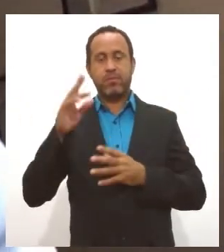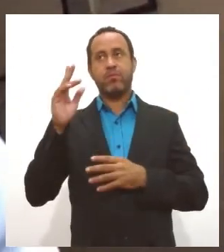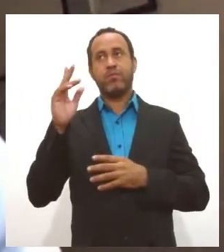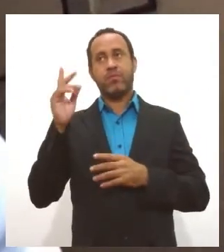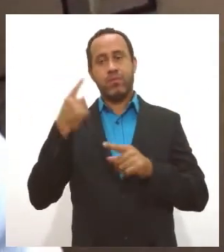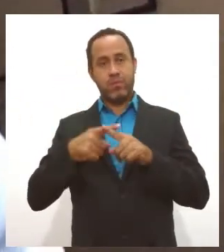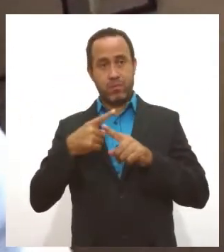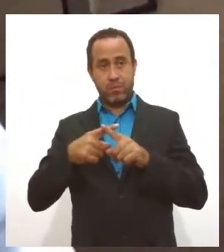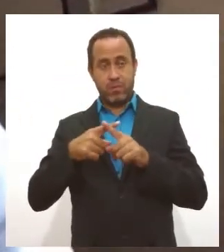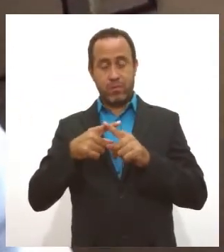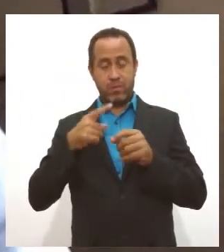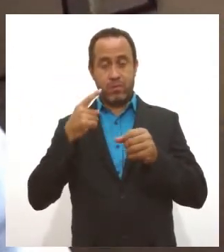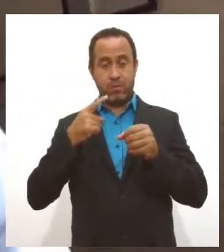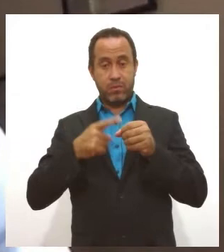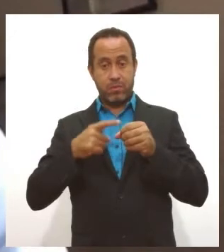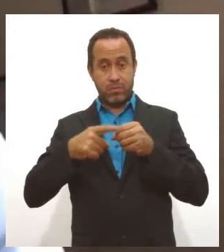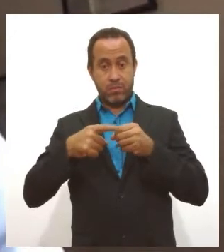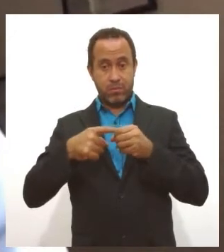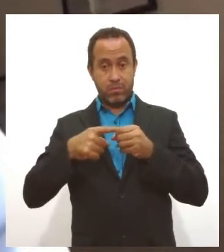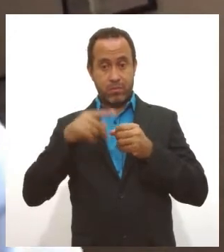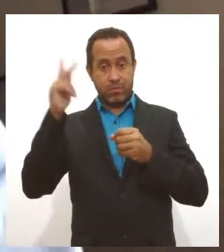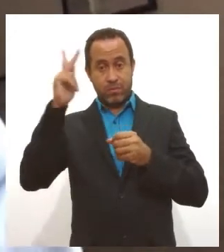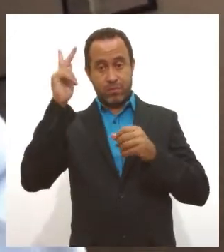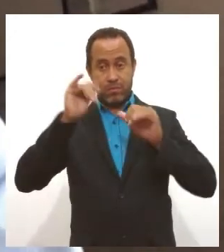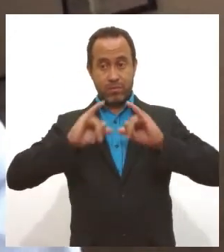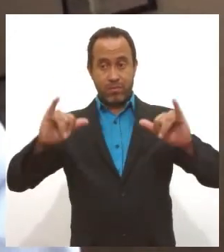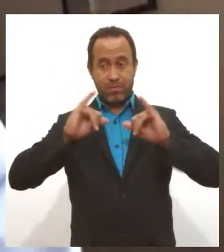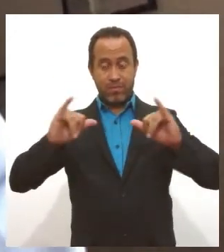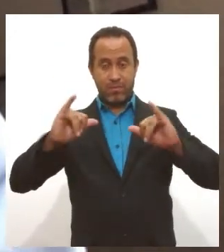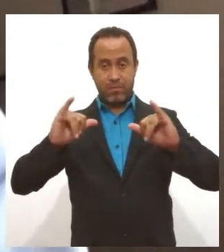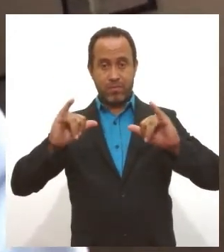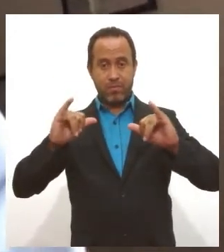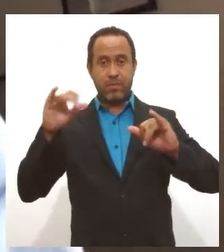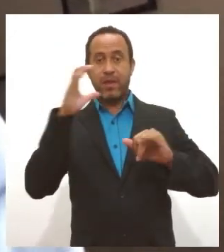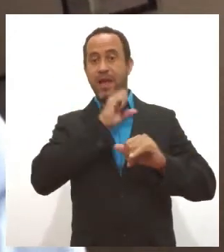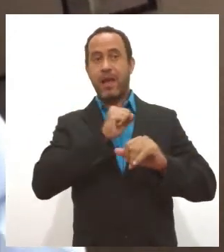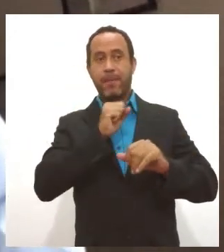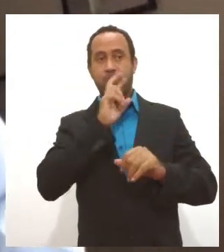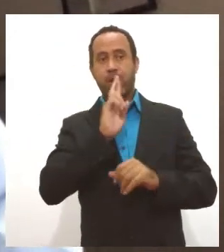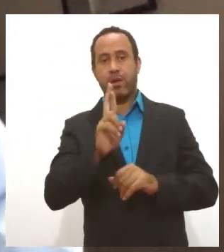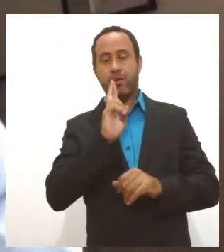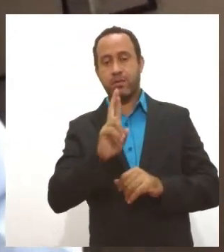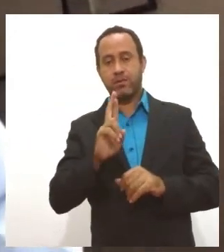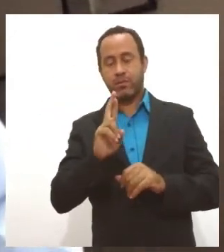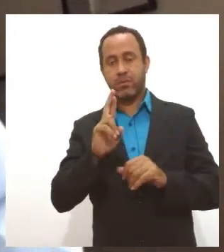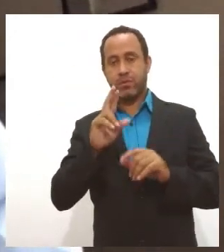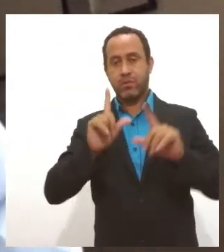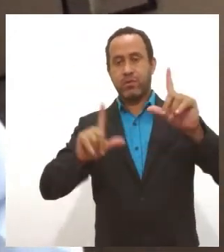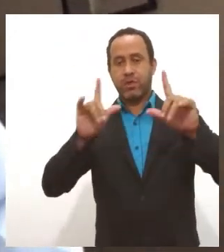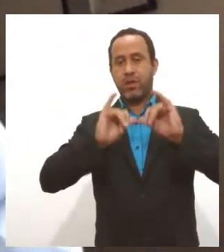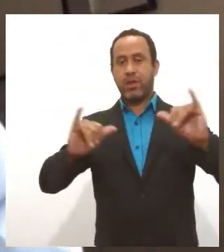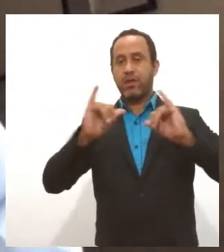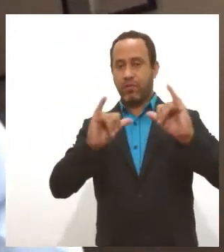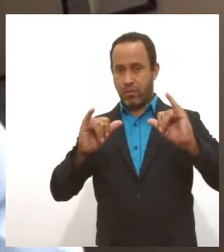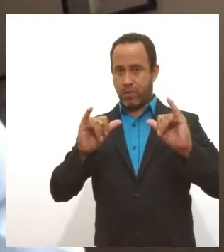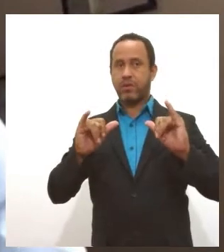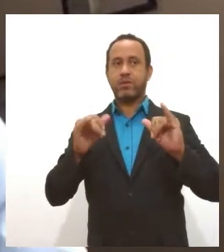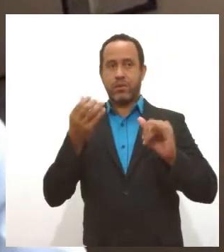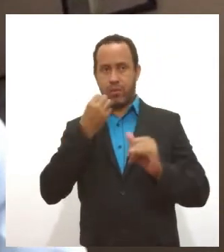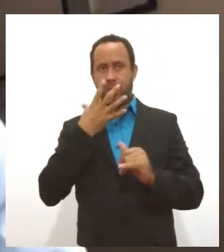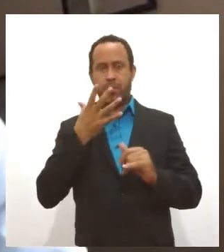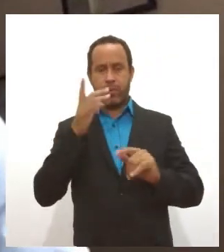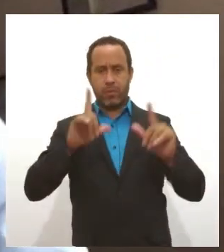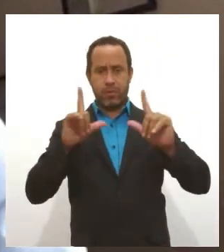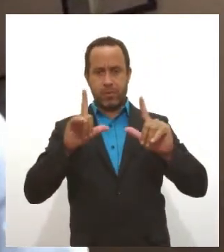historicamente, esses convênios de mídia compartilhada, eles trazem efeito imediato pela força de vendas que essa parceira,